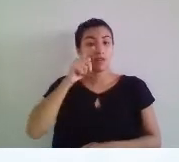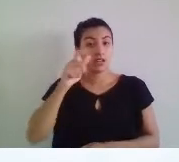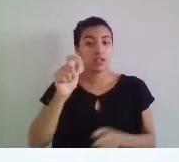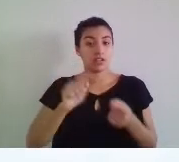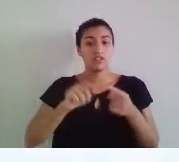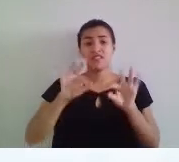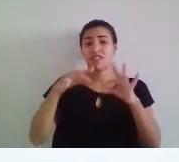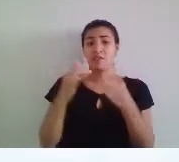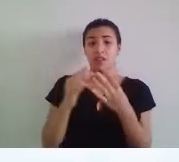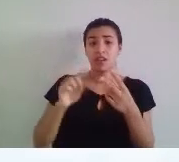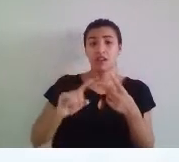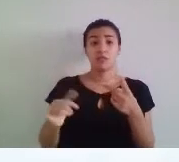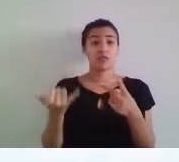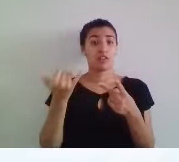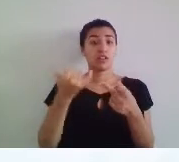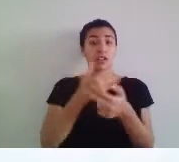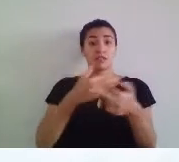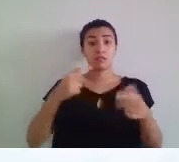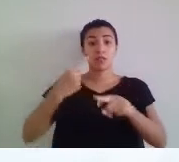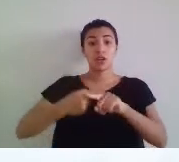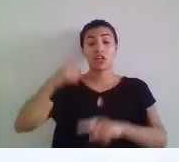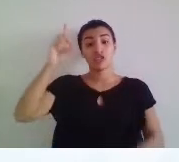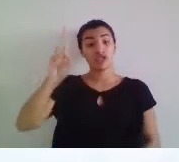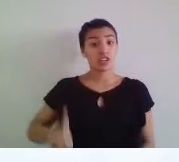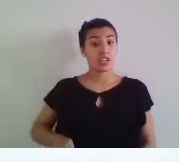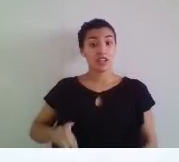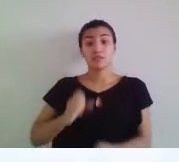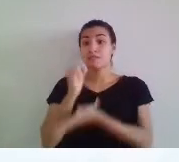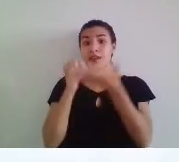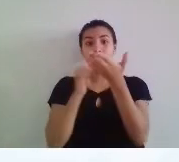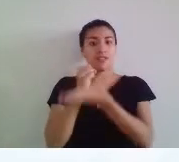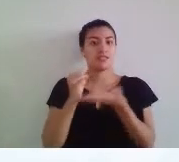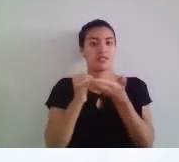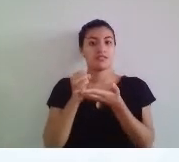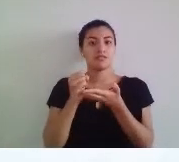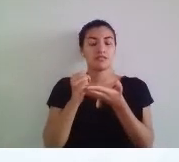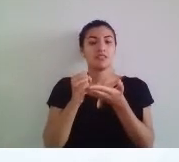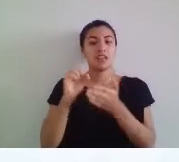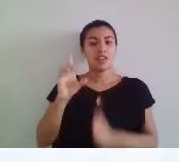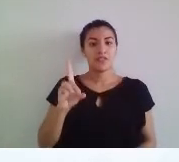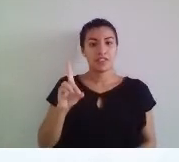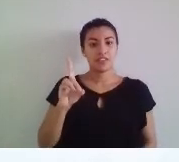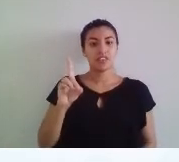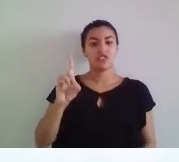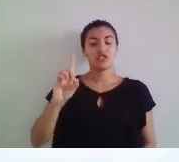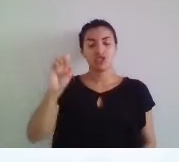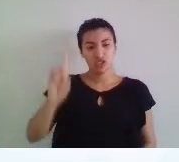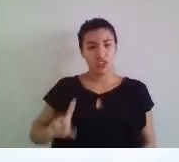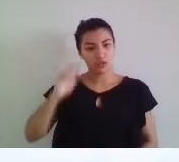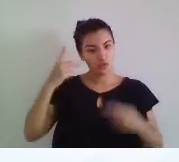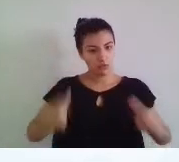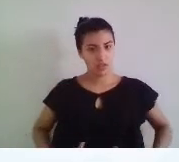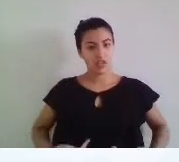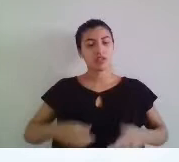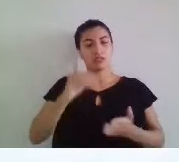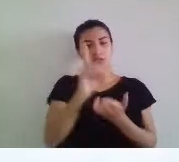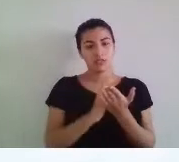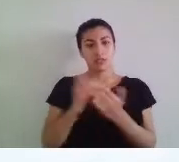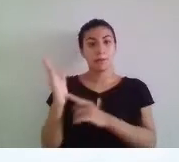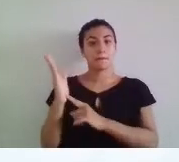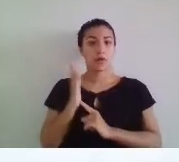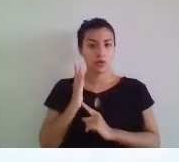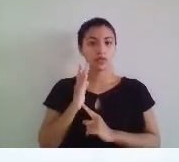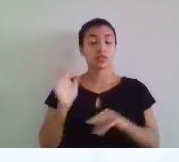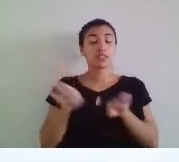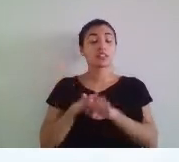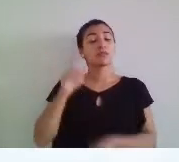para ter lazer, que são direitos fundamentais garantidos pela Declaração Universal dos Direitos Humanos, né? E, por outro lado, me interessa